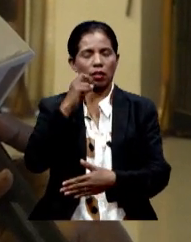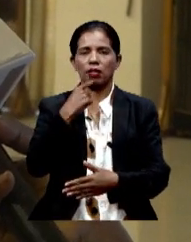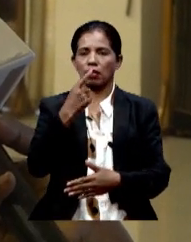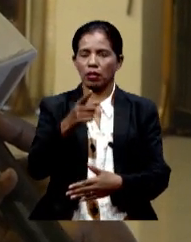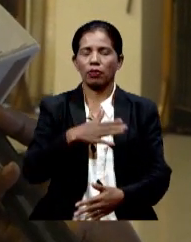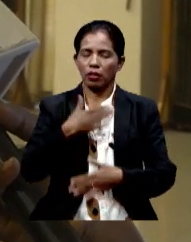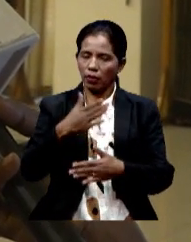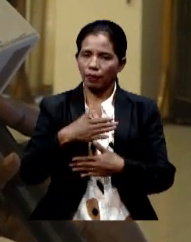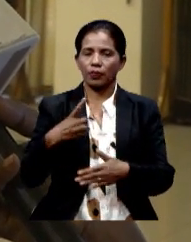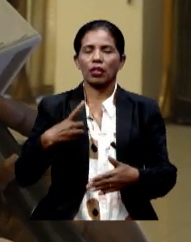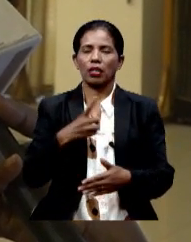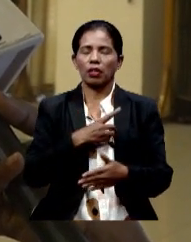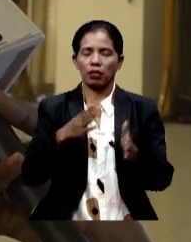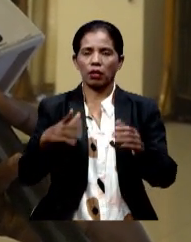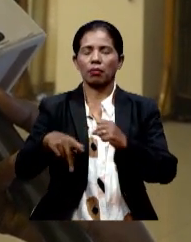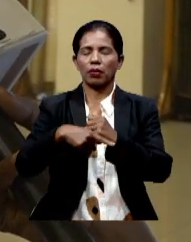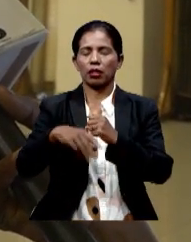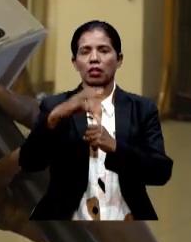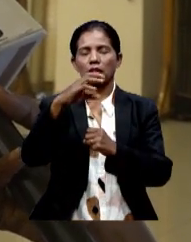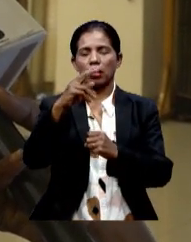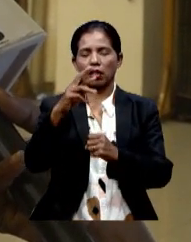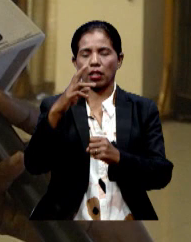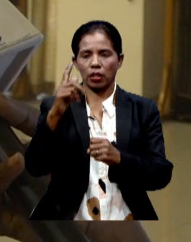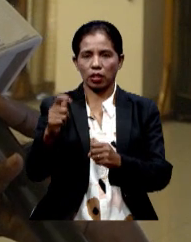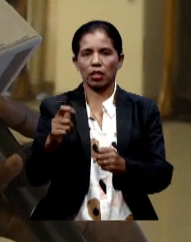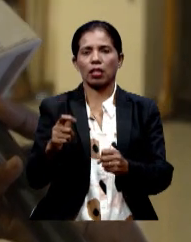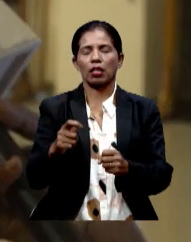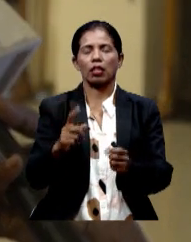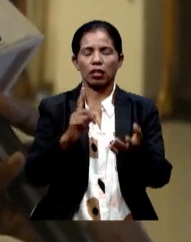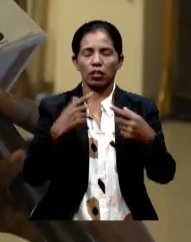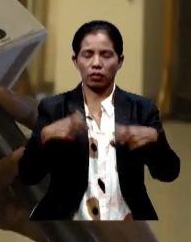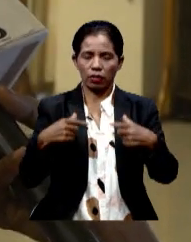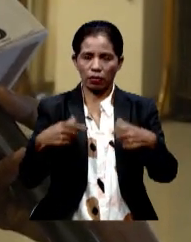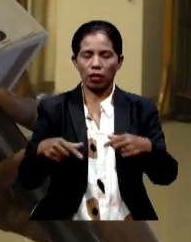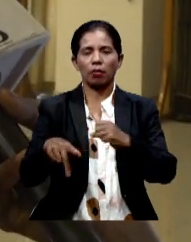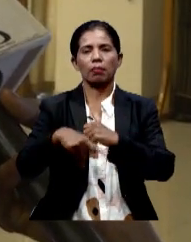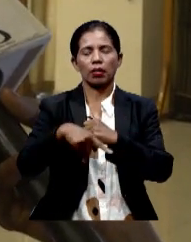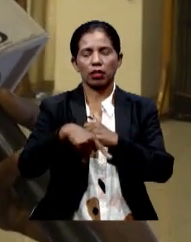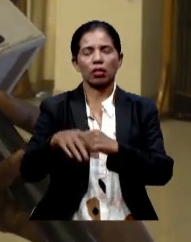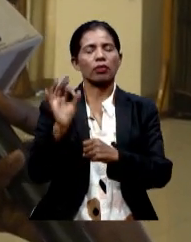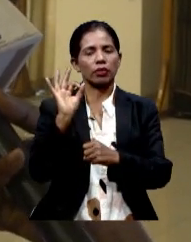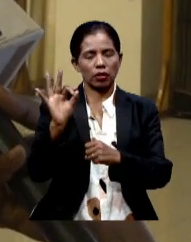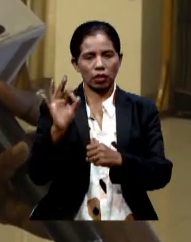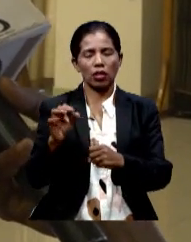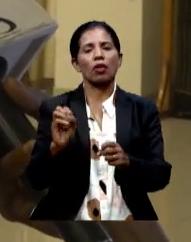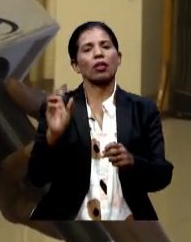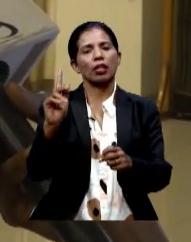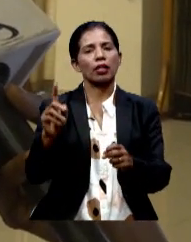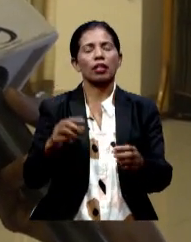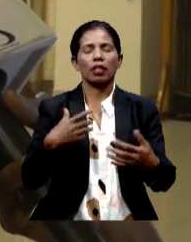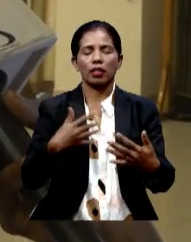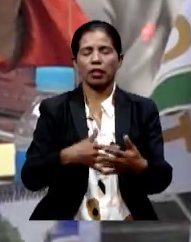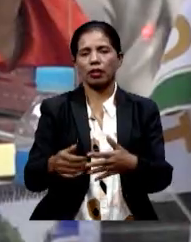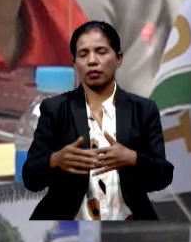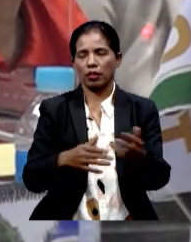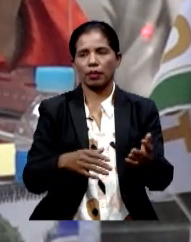Alguma deputada bancada senatênia, ramalo, fretlinia, gazeira, mas não é normal, é debate. Mas boa, todo